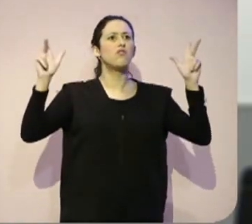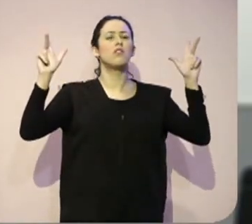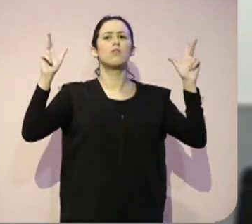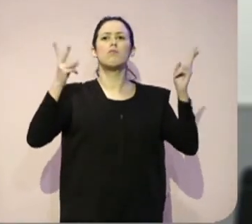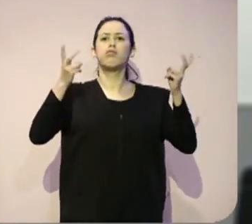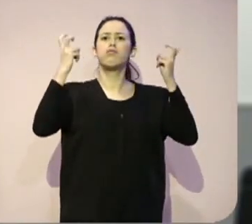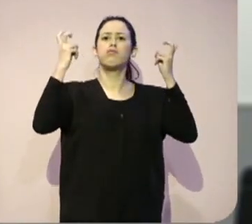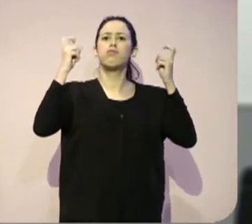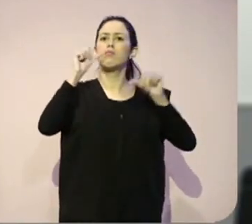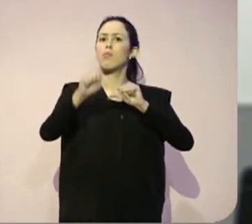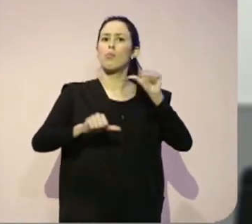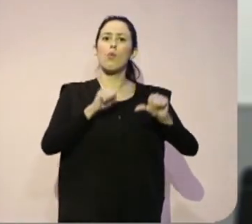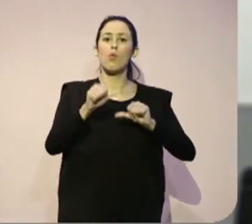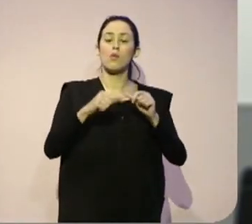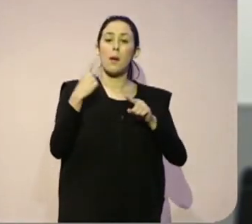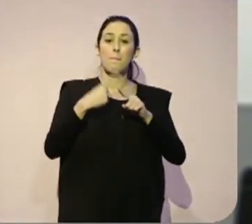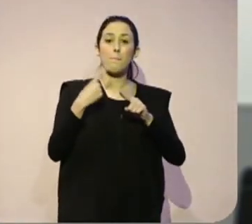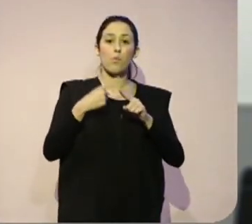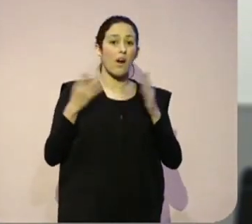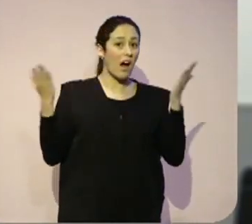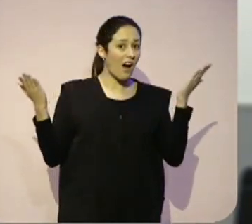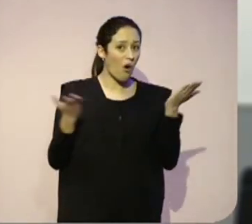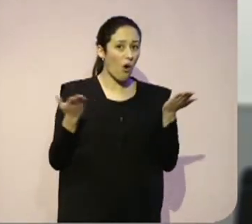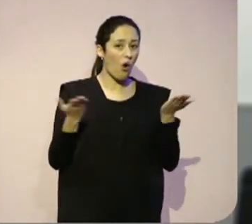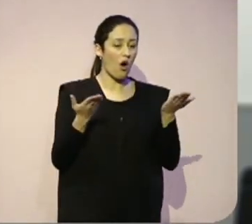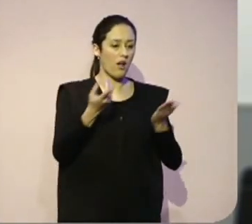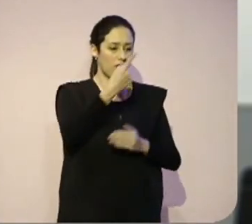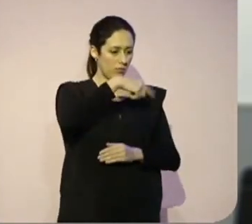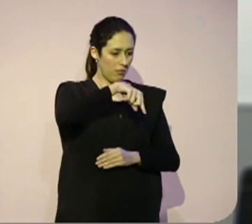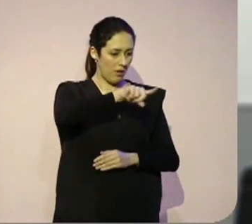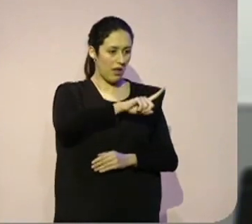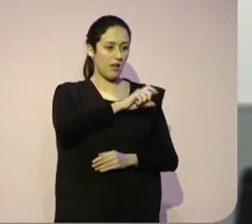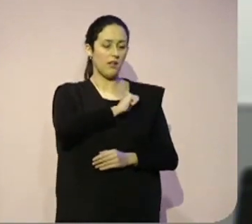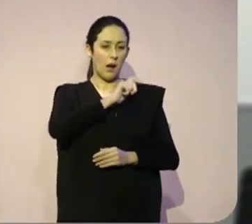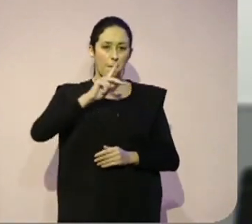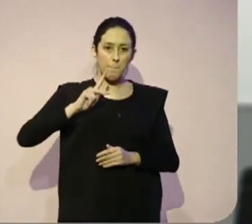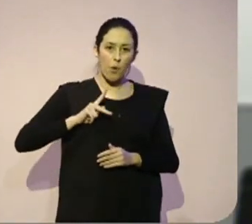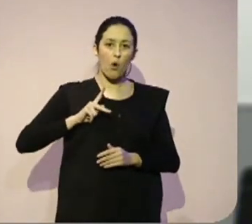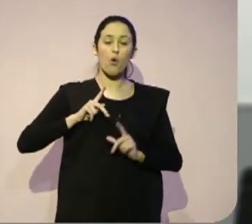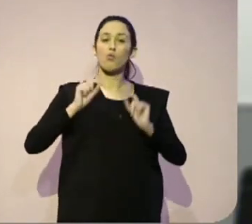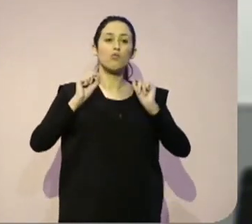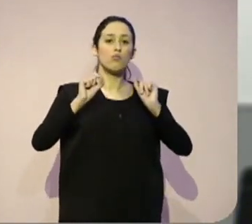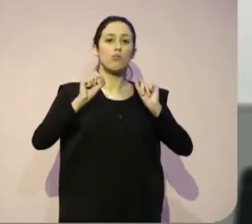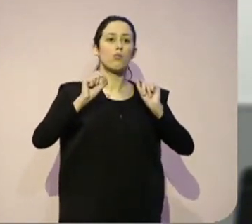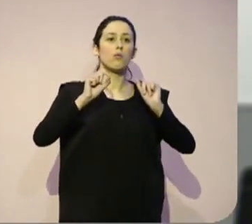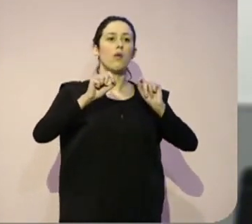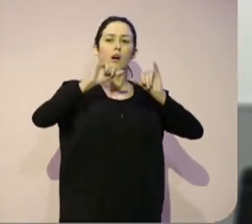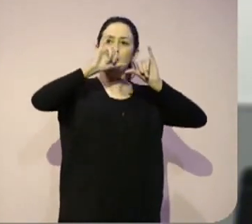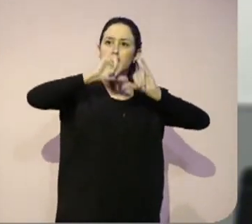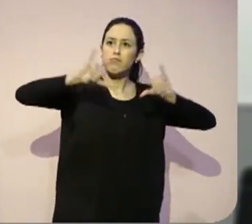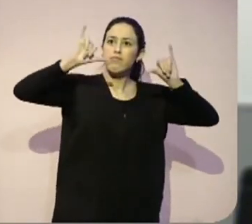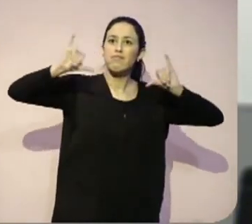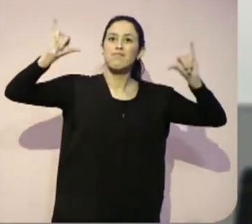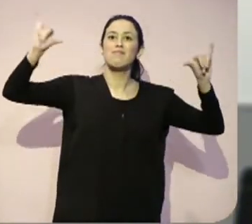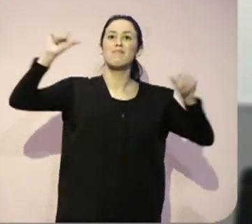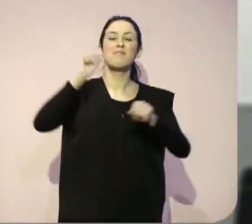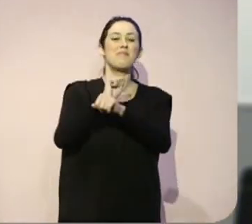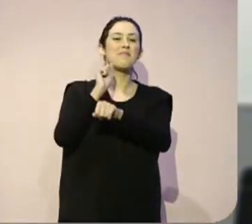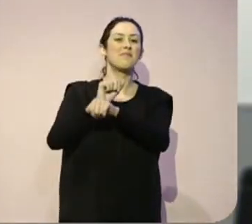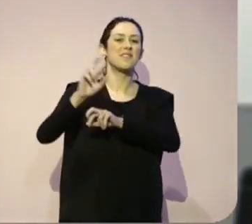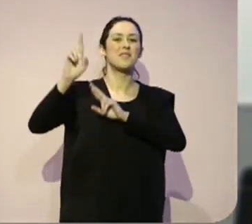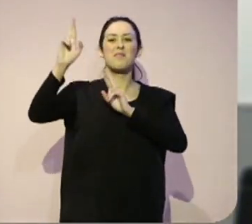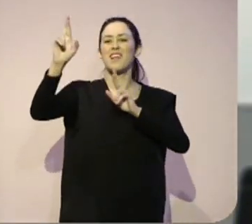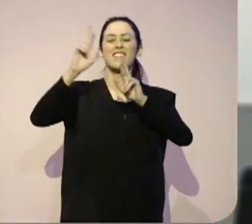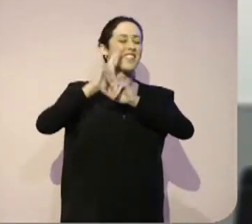completamente, porque agora eles anunciam e têm uma esperança completamente diferente. Eles